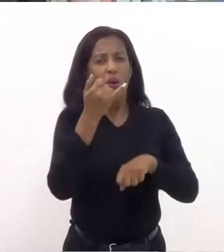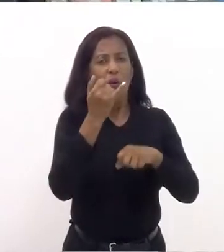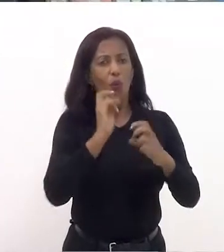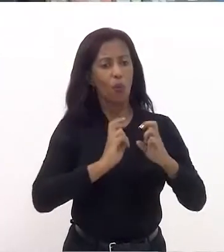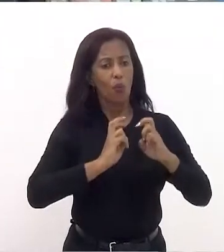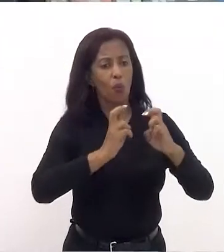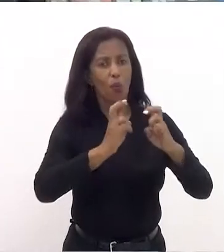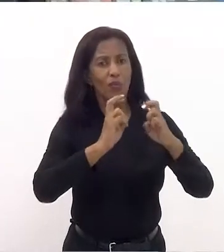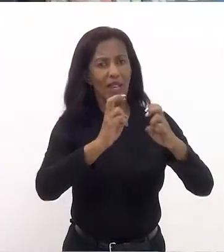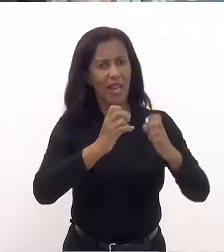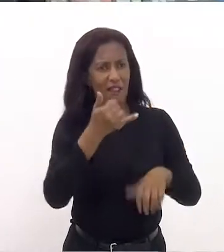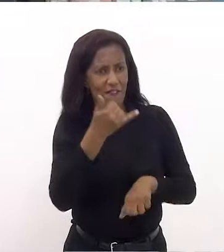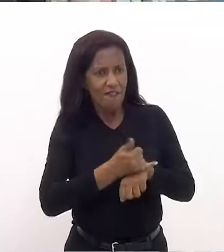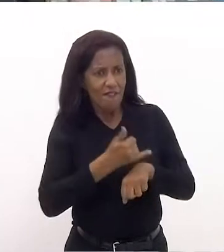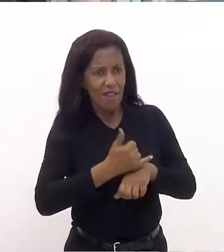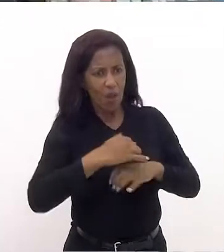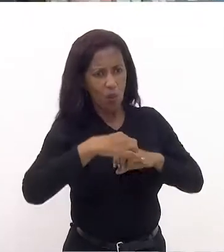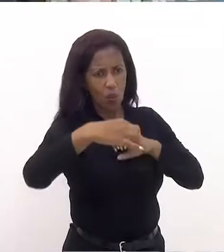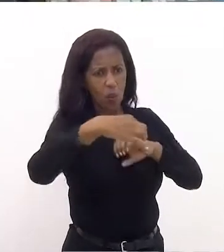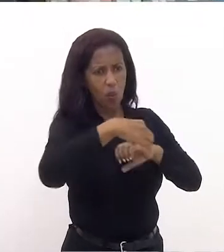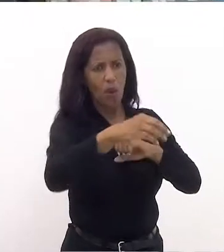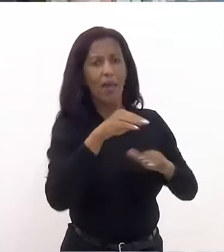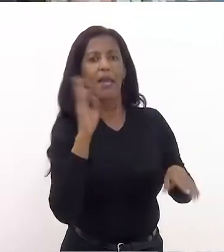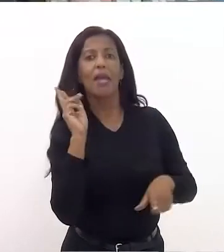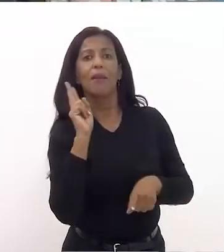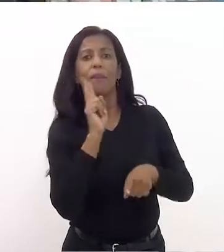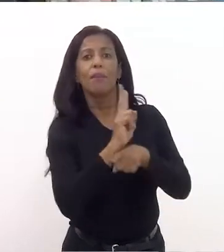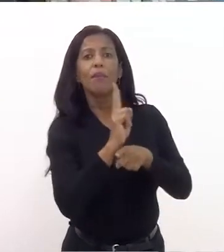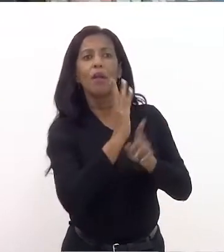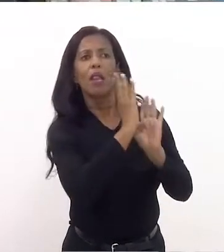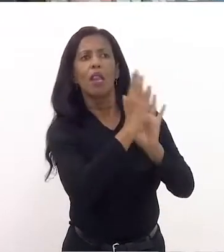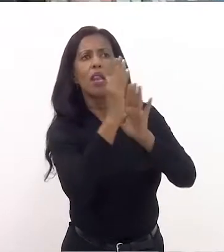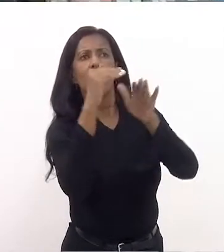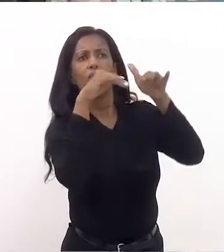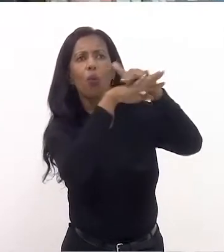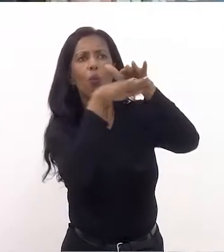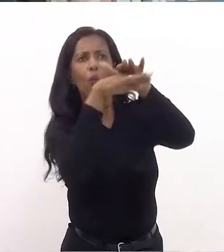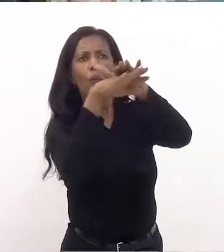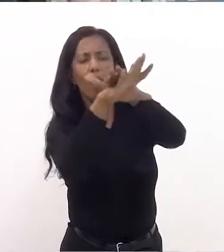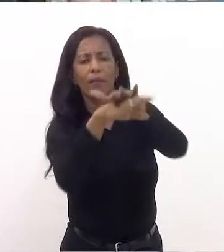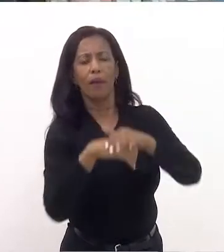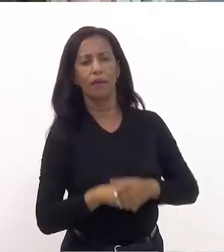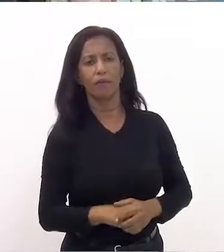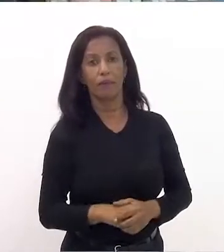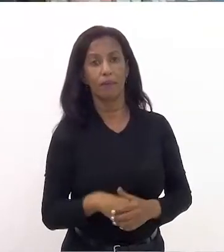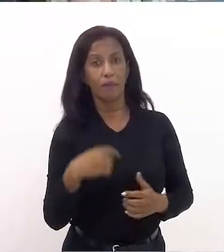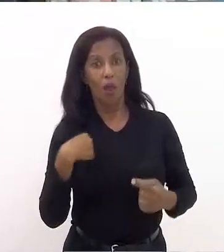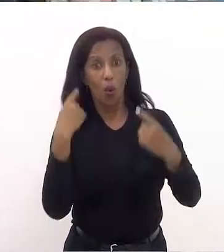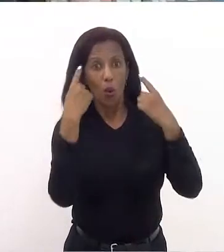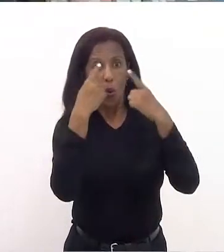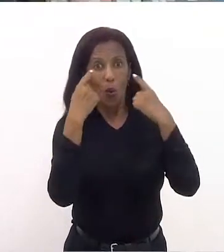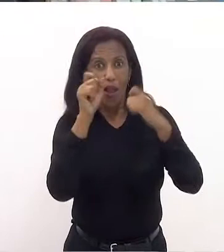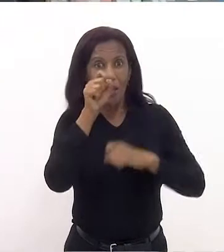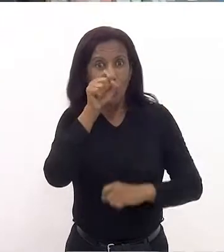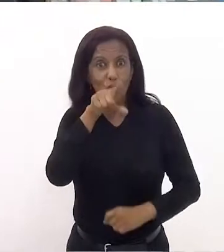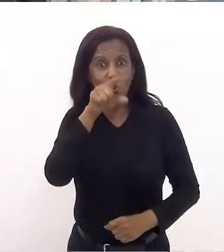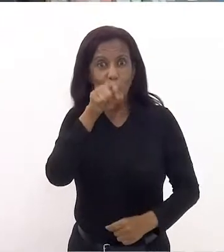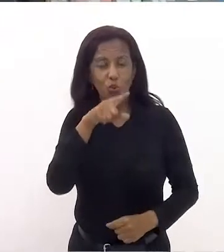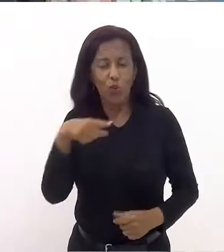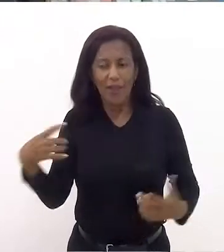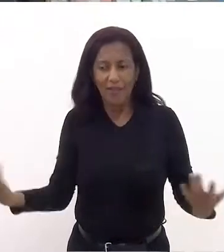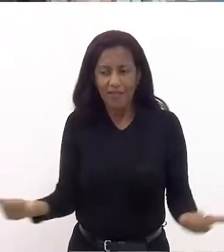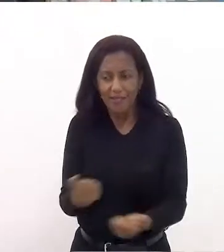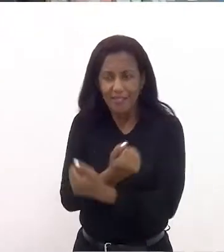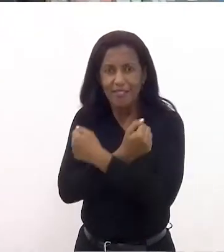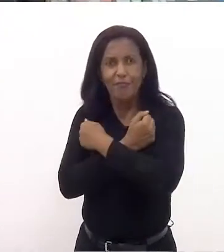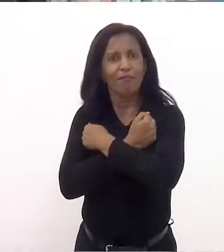como guarda-livros. Eu cheguei, ele me pegou, me abraçou, tinha os olhos azuis,